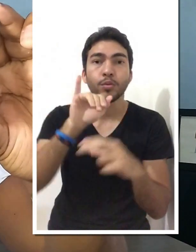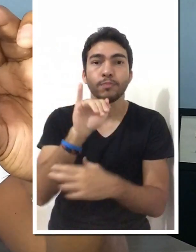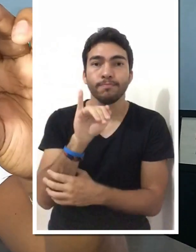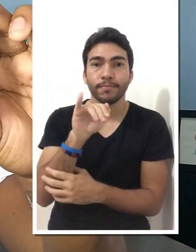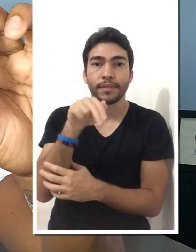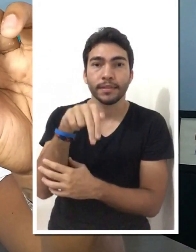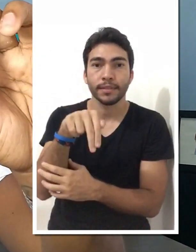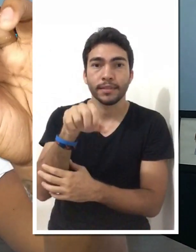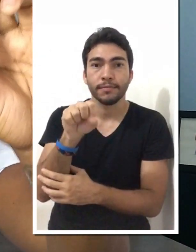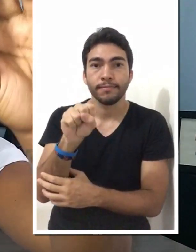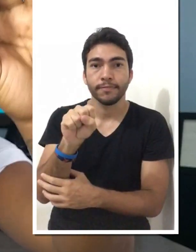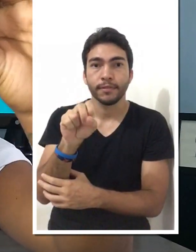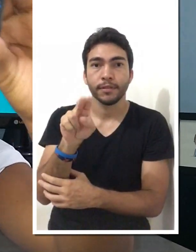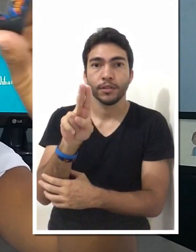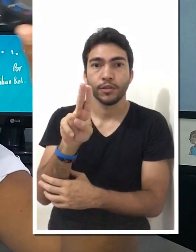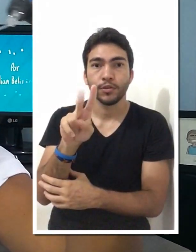dentro,